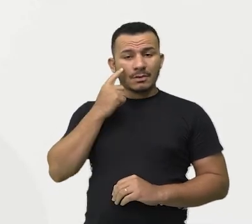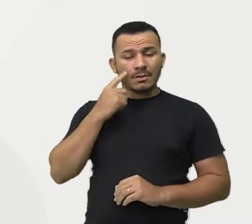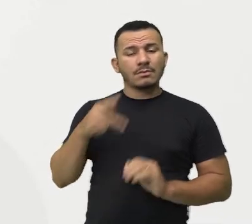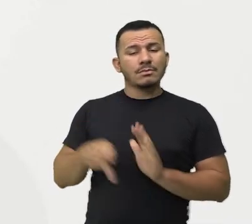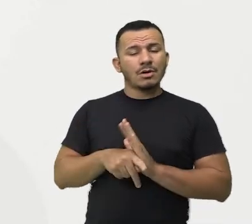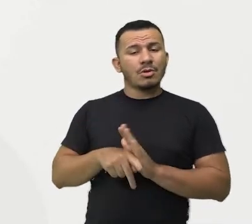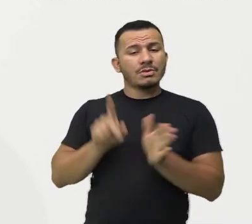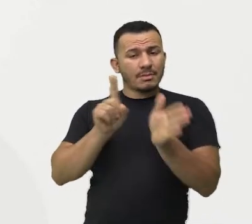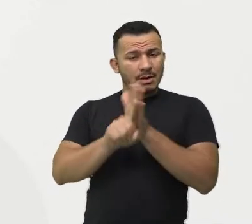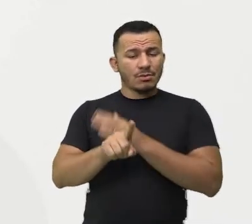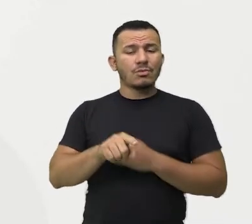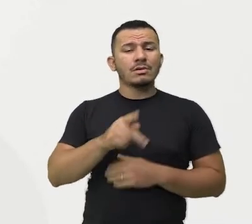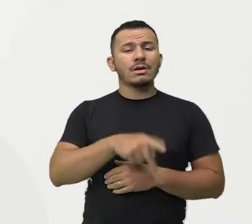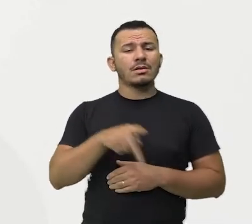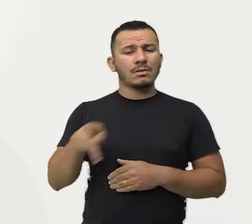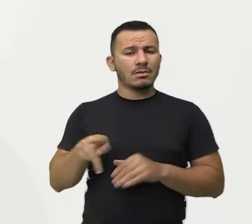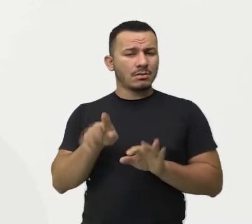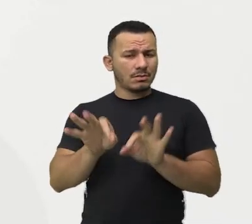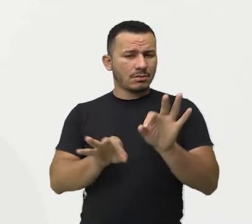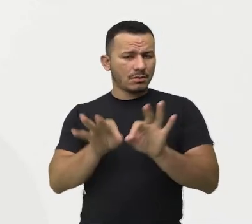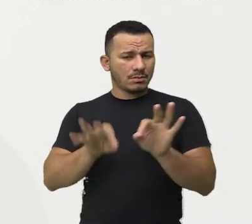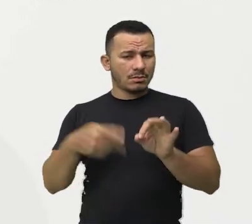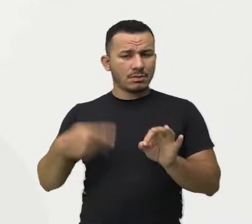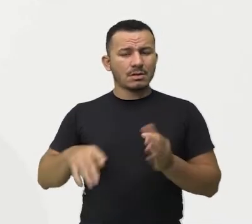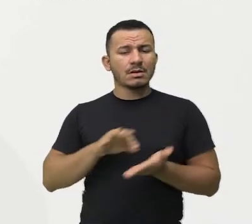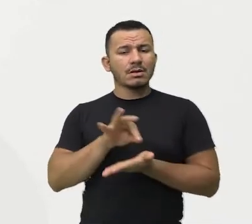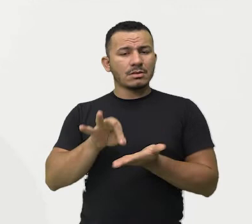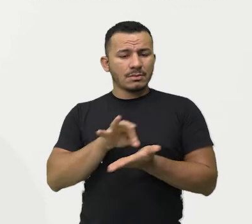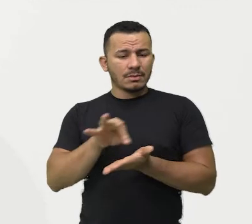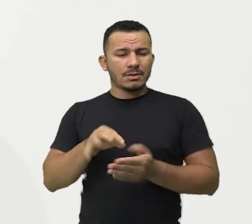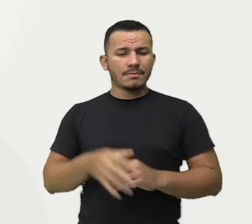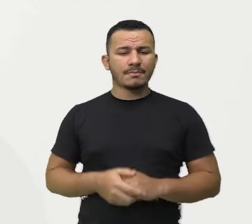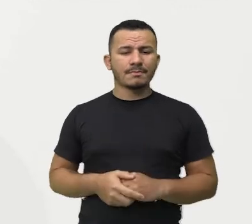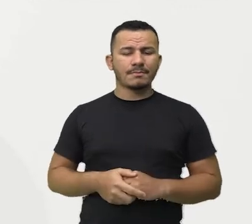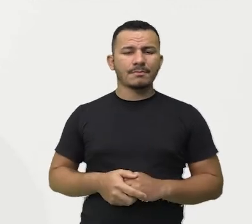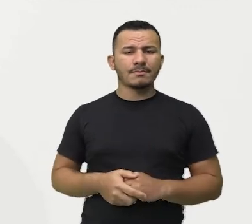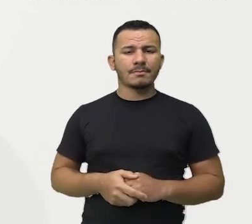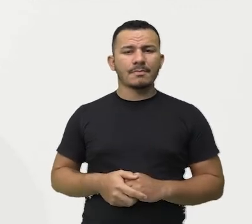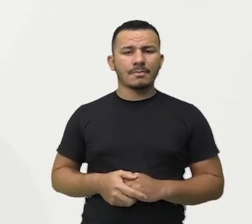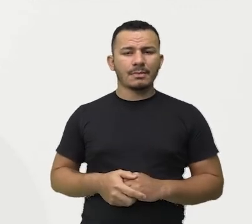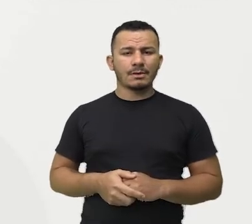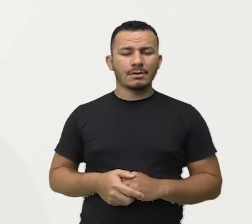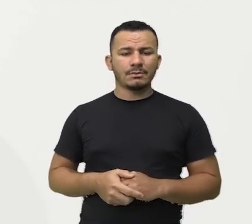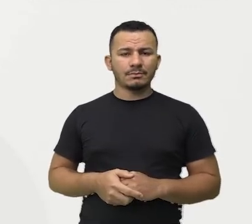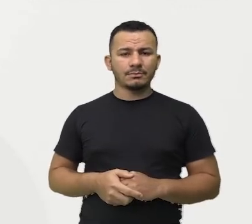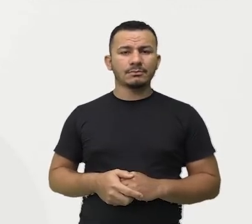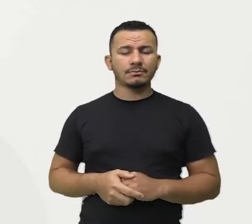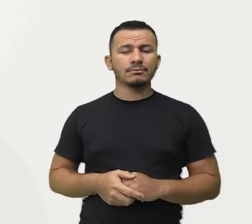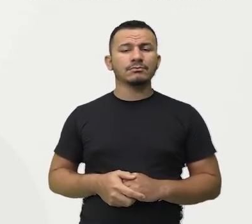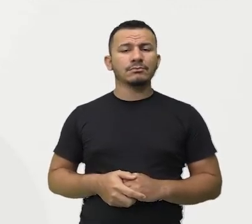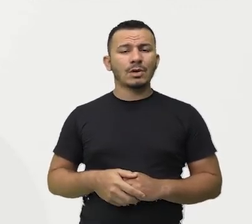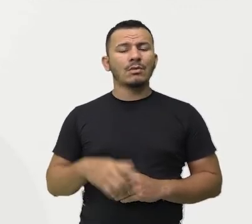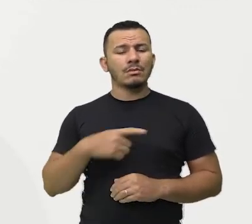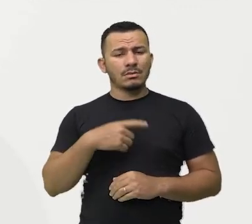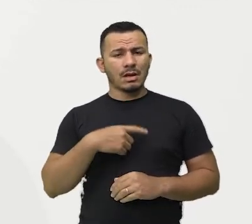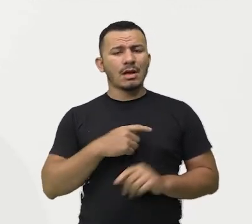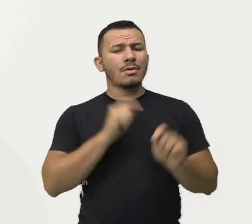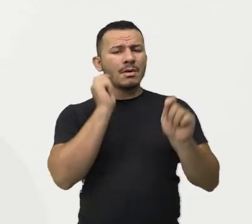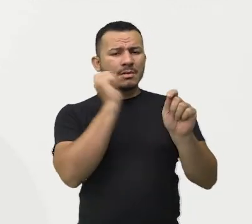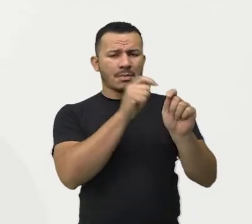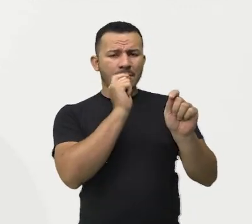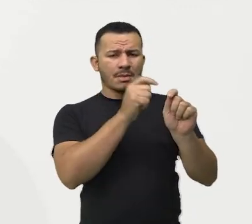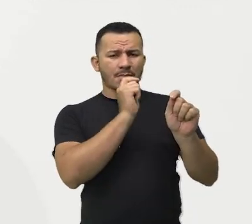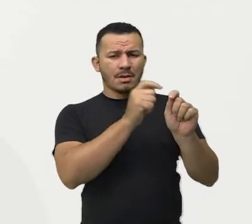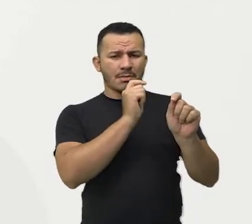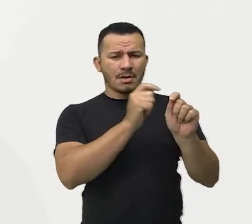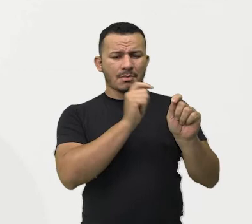Uma questão aí feita aí pelos professores do CMEAN. Olha o que a questão diz. Deseja-se pregar uma